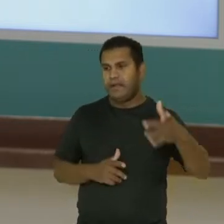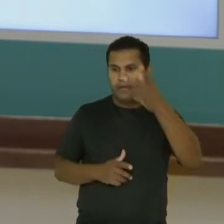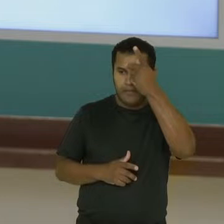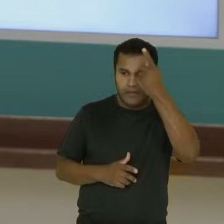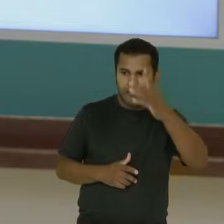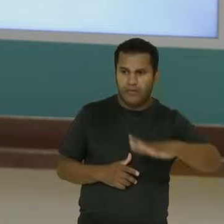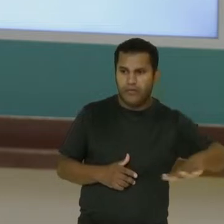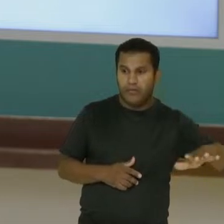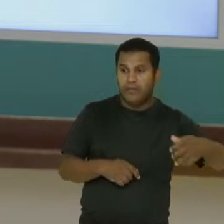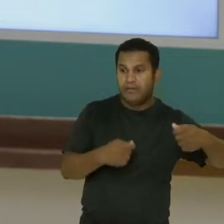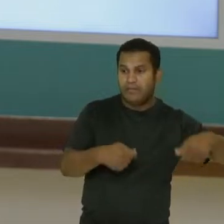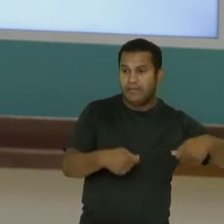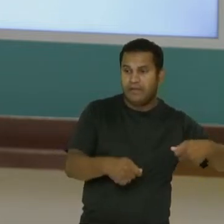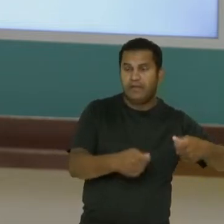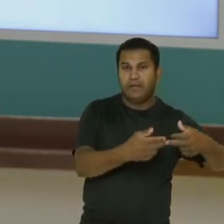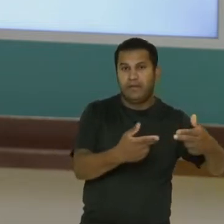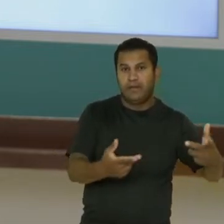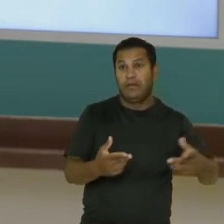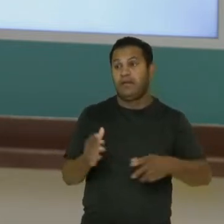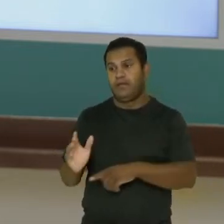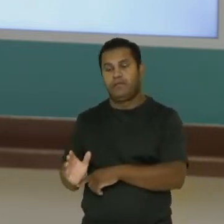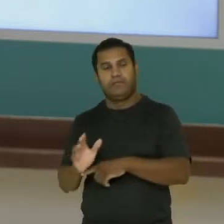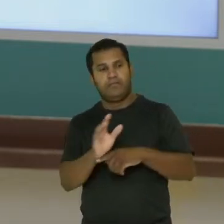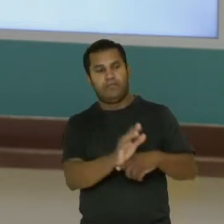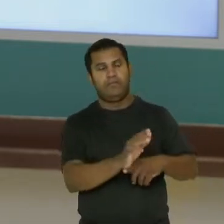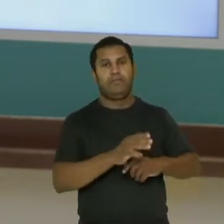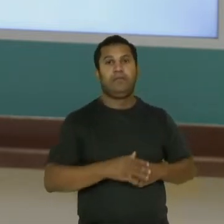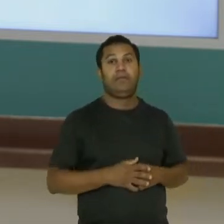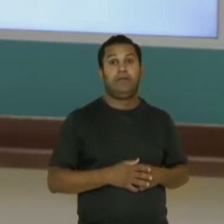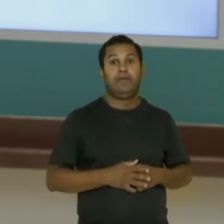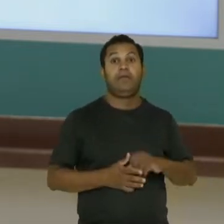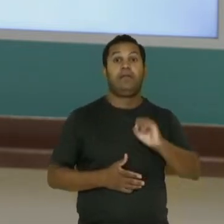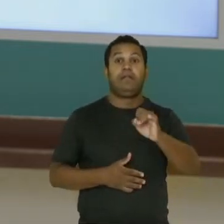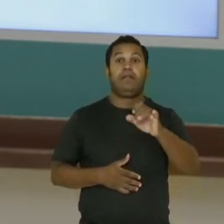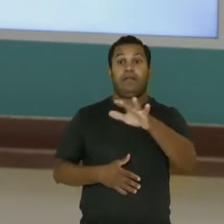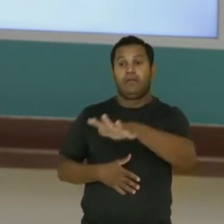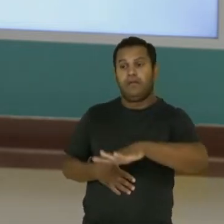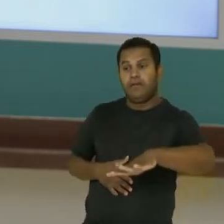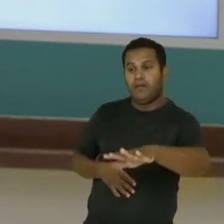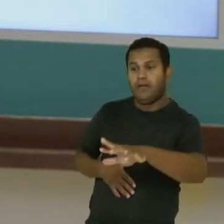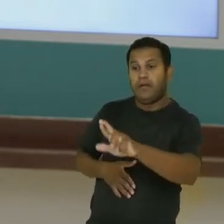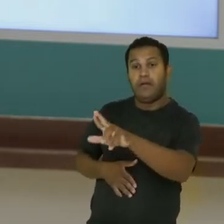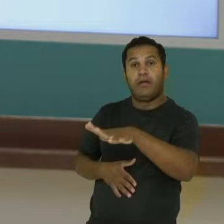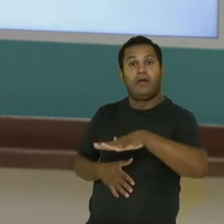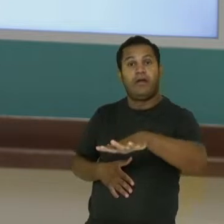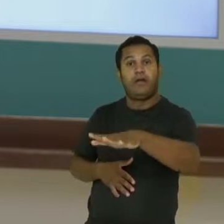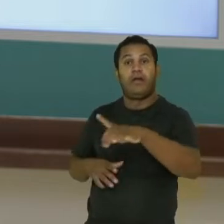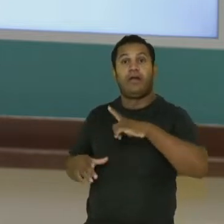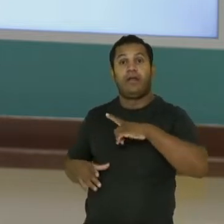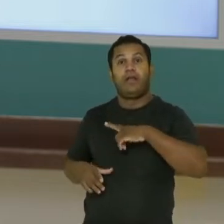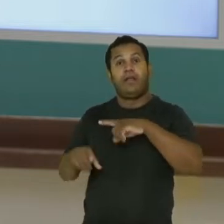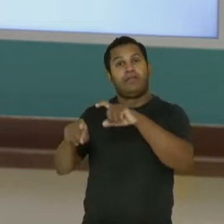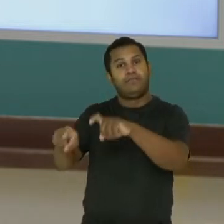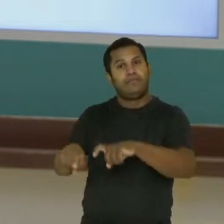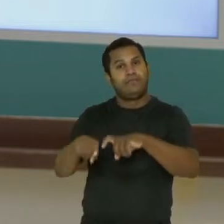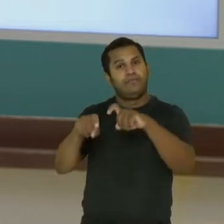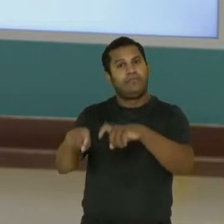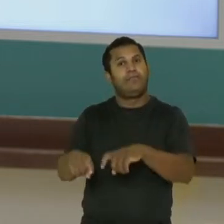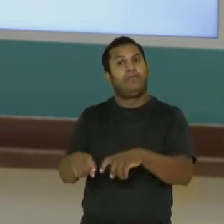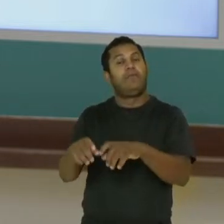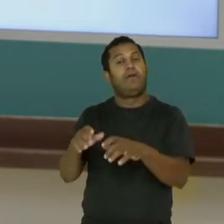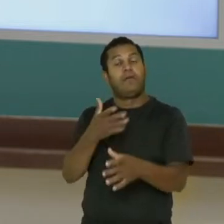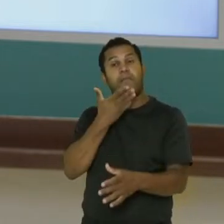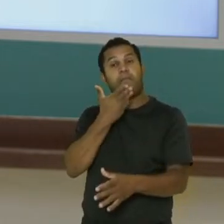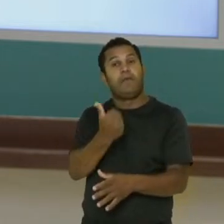Se é uma área, por exemplo, que desenvolve mais agricultura, então o governo precisa identificar essas características econômicas dessa parte